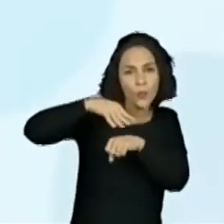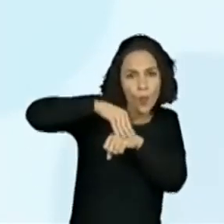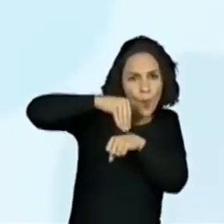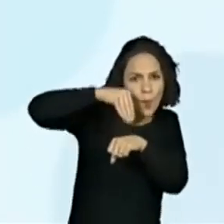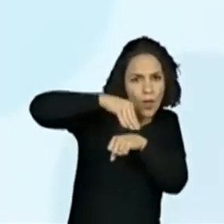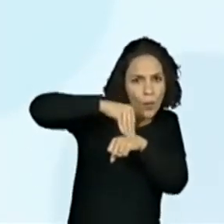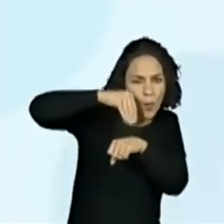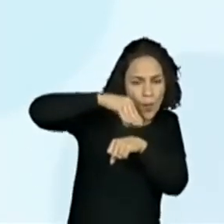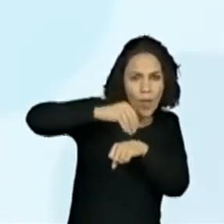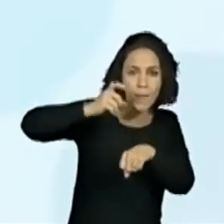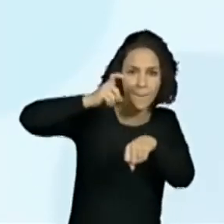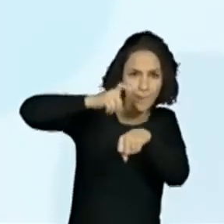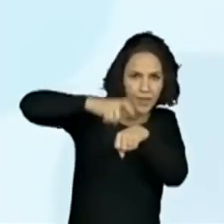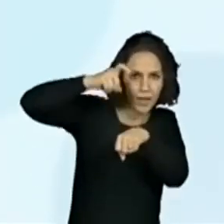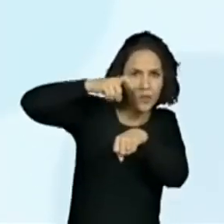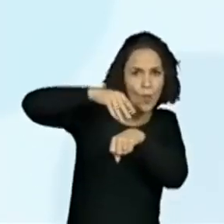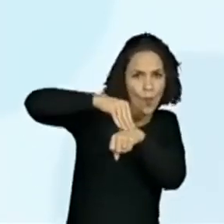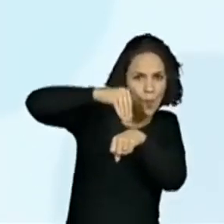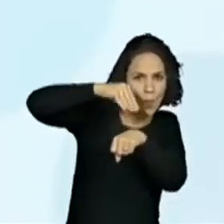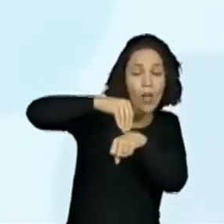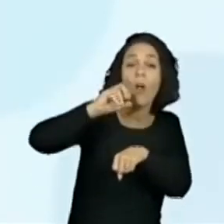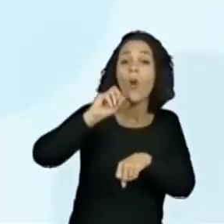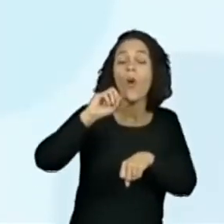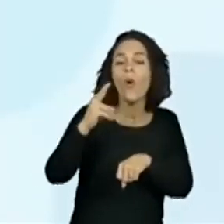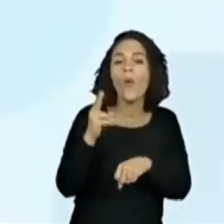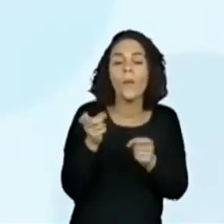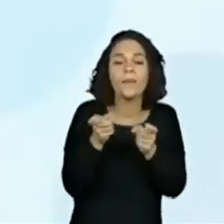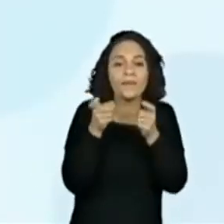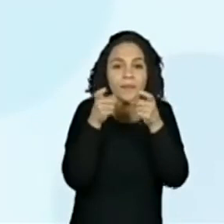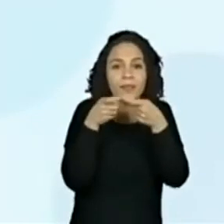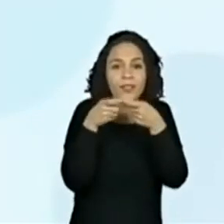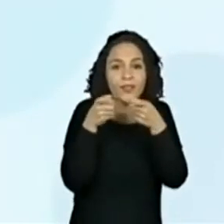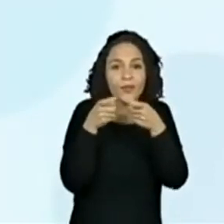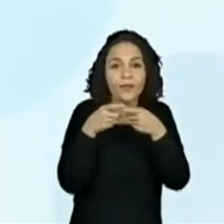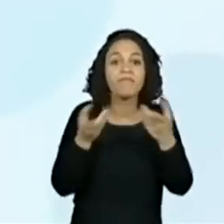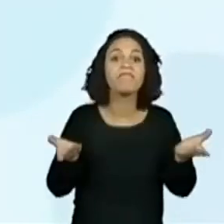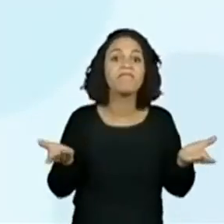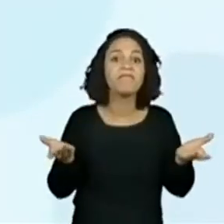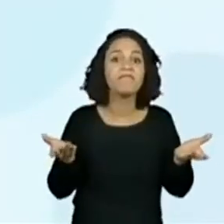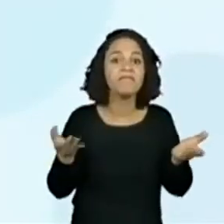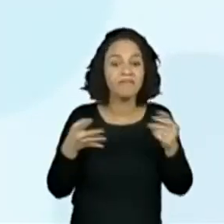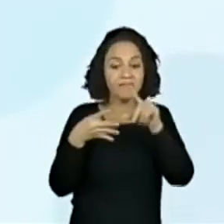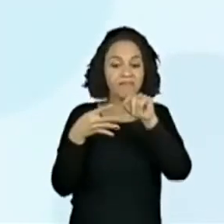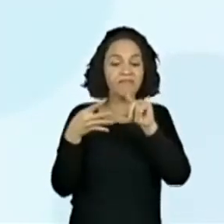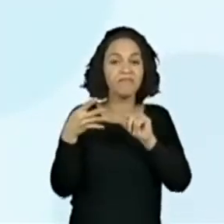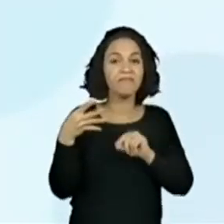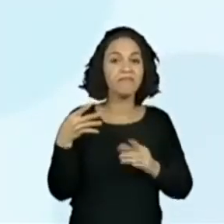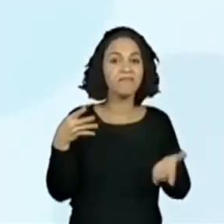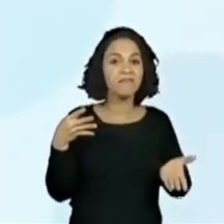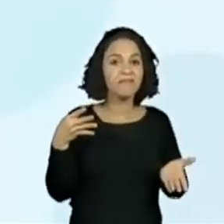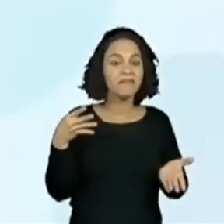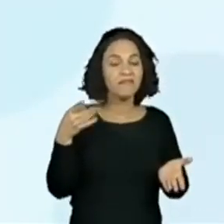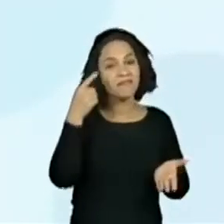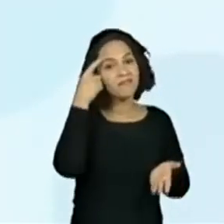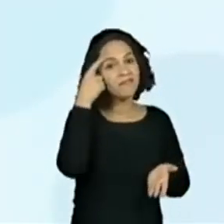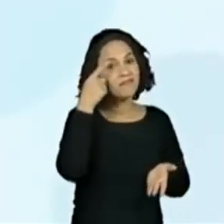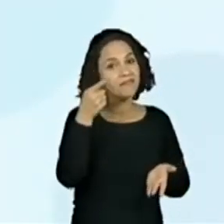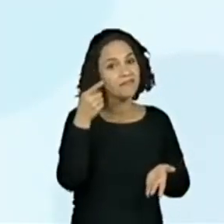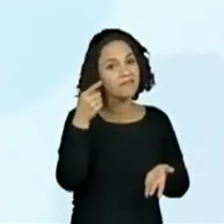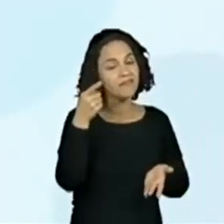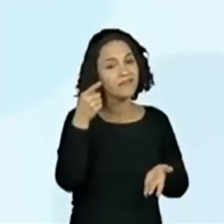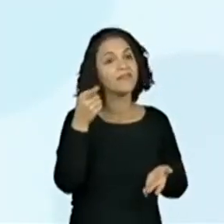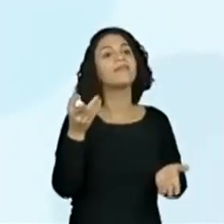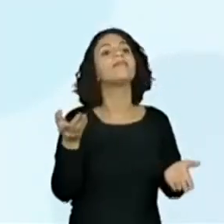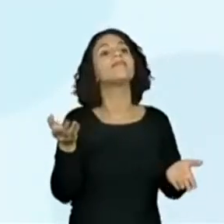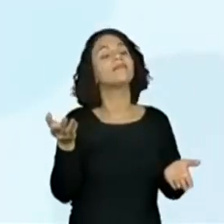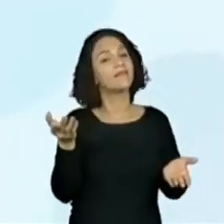sugador, picador, sugador ou mastigador. Podemos pensar aí e